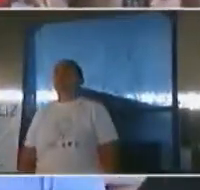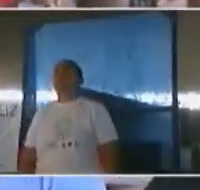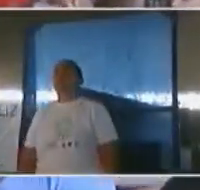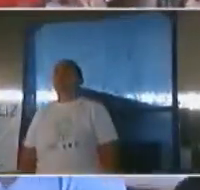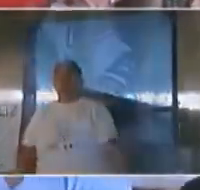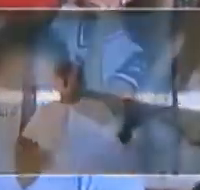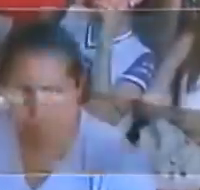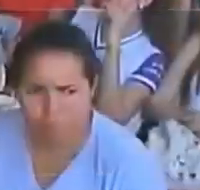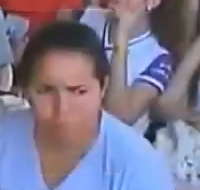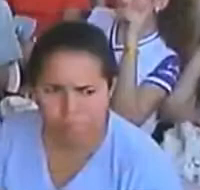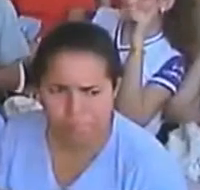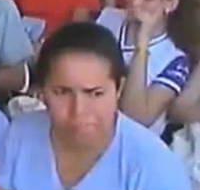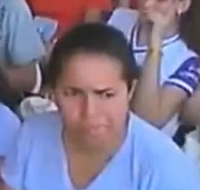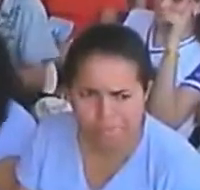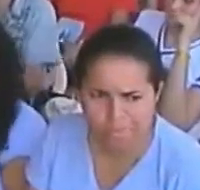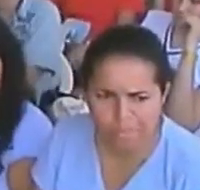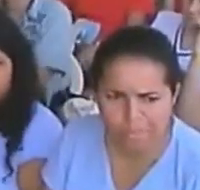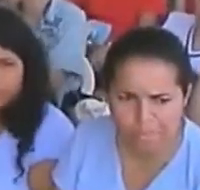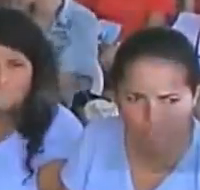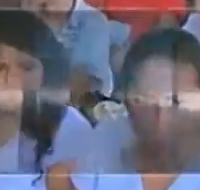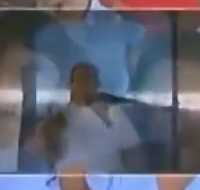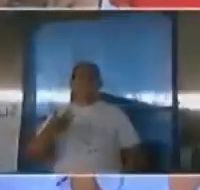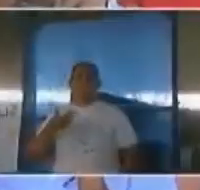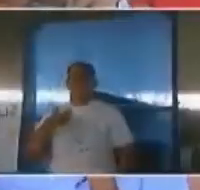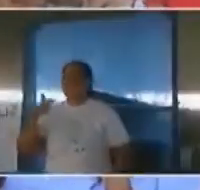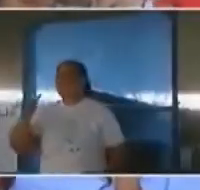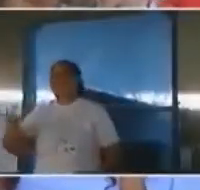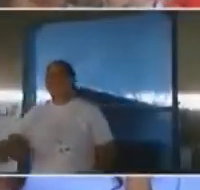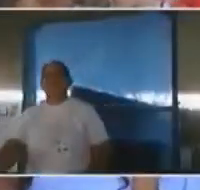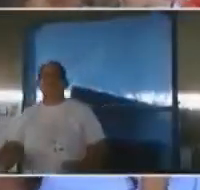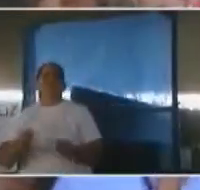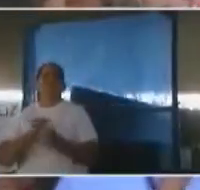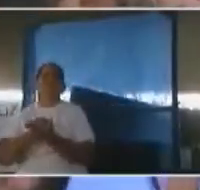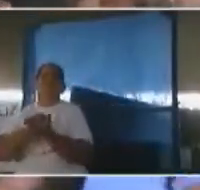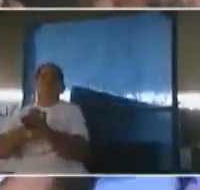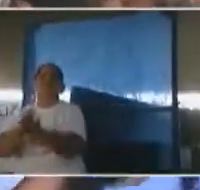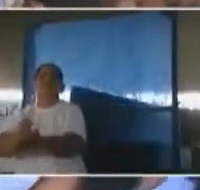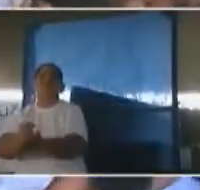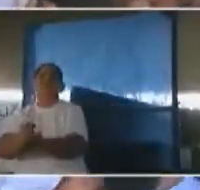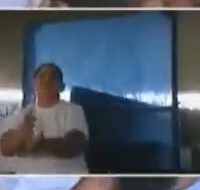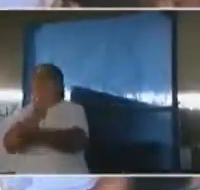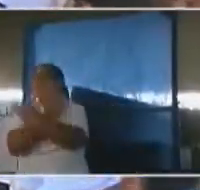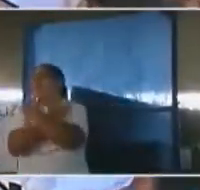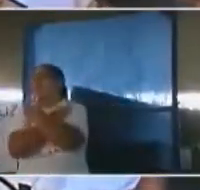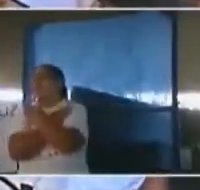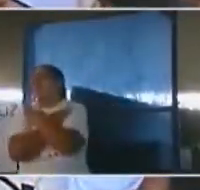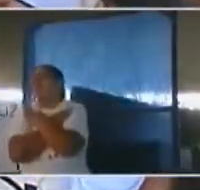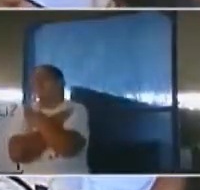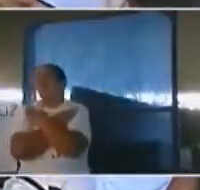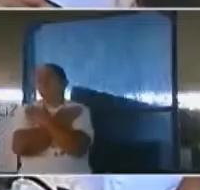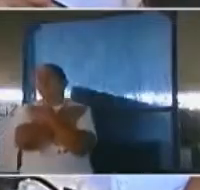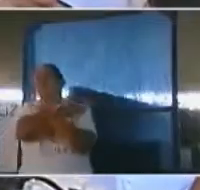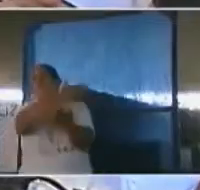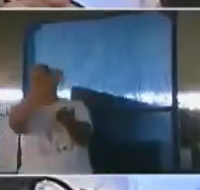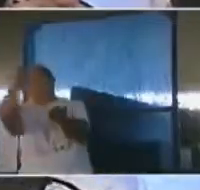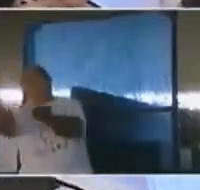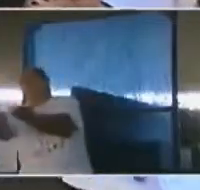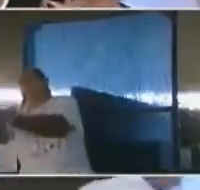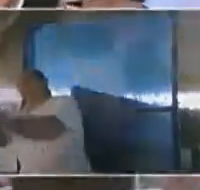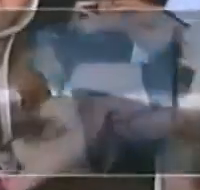É um prazer enorme estar aqui com vocês. Trago um abraço bastante especial do pessoal da